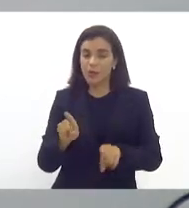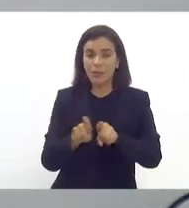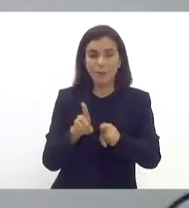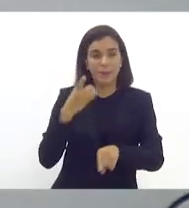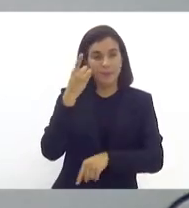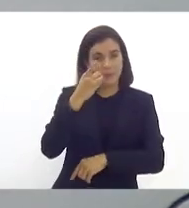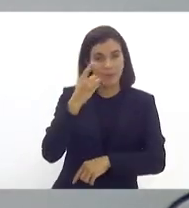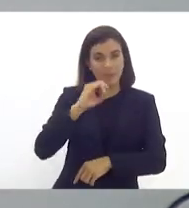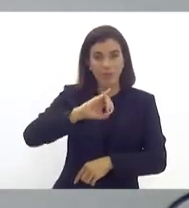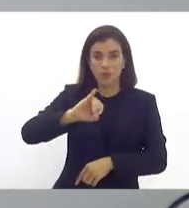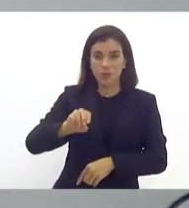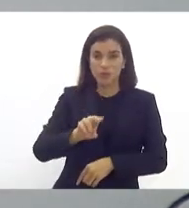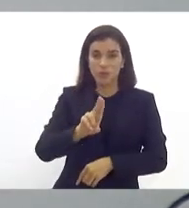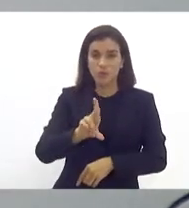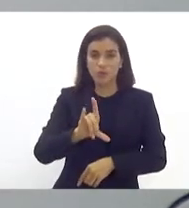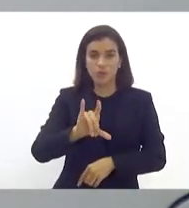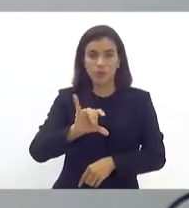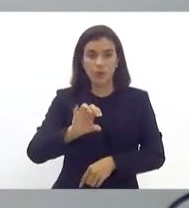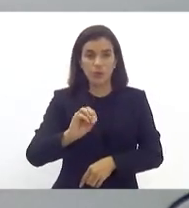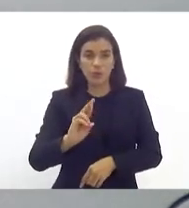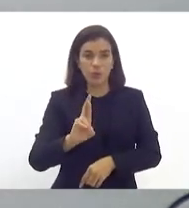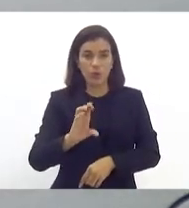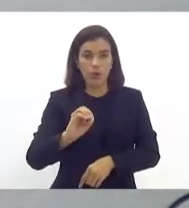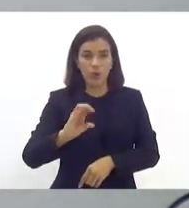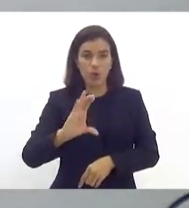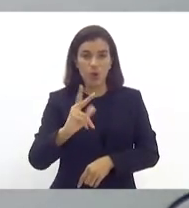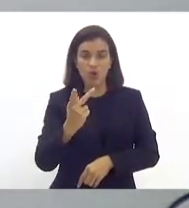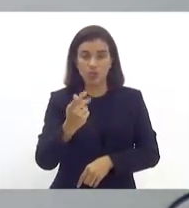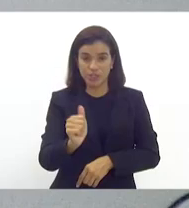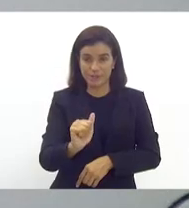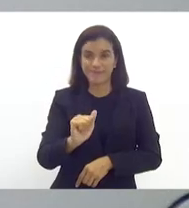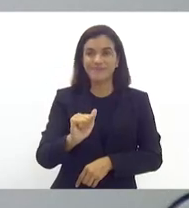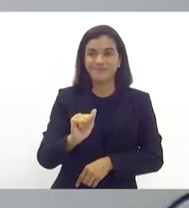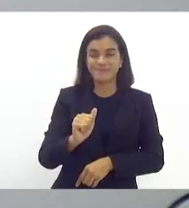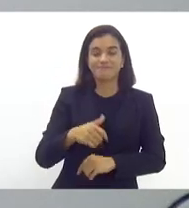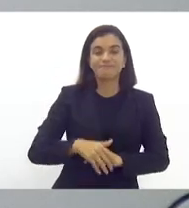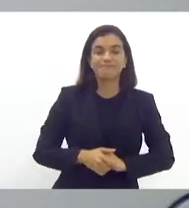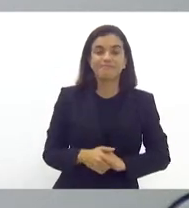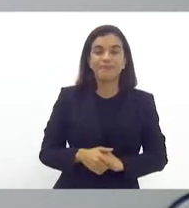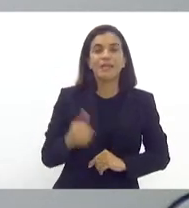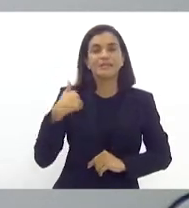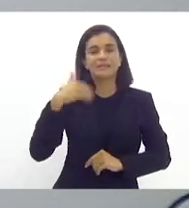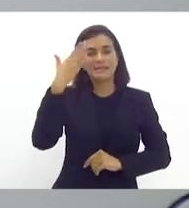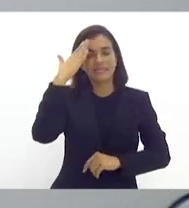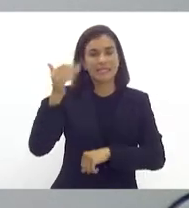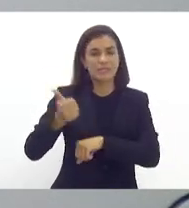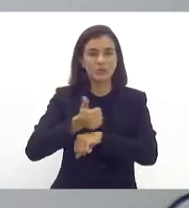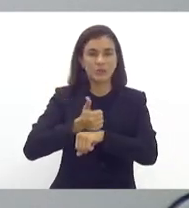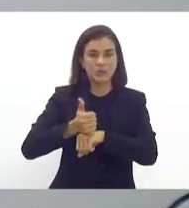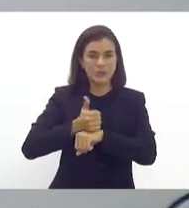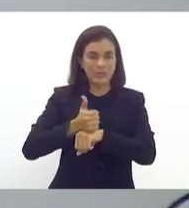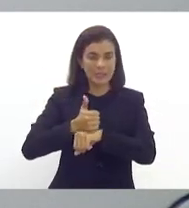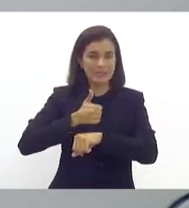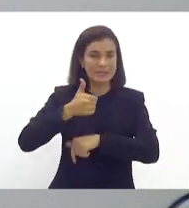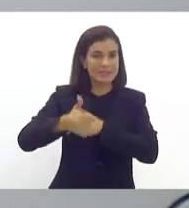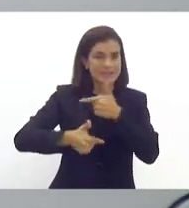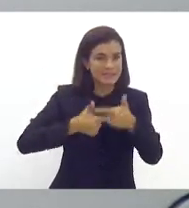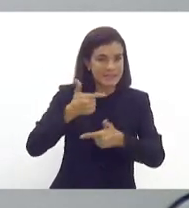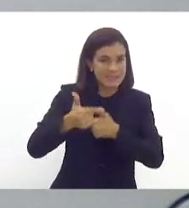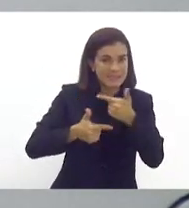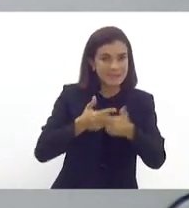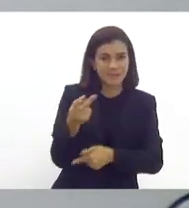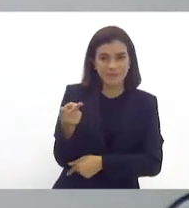nutro ambos imensa amizade e carinho e sei do talento e do Trabalho maravilhoso que eles